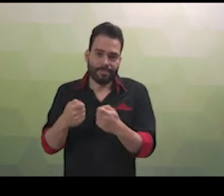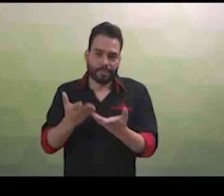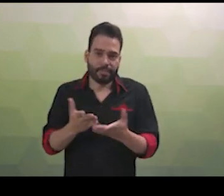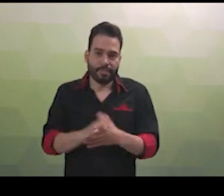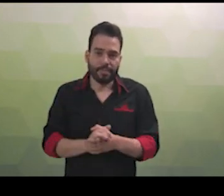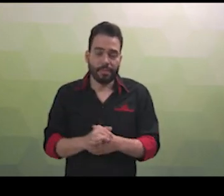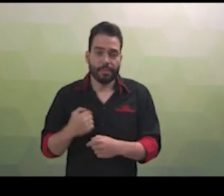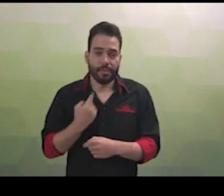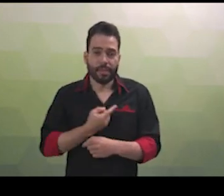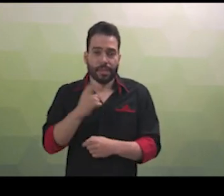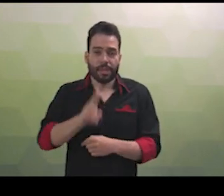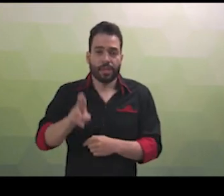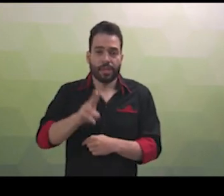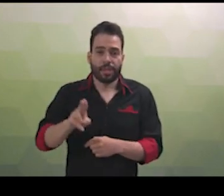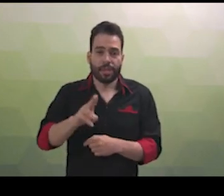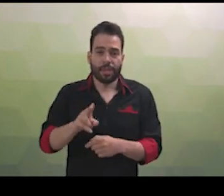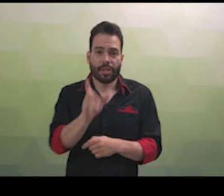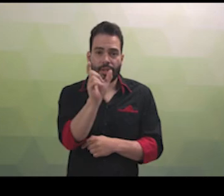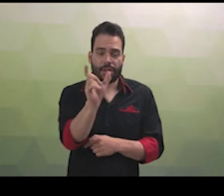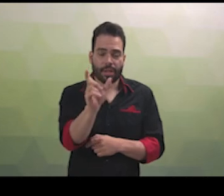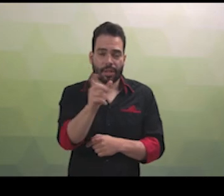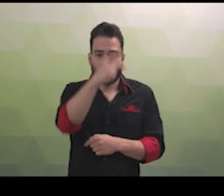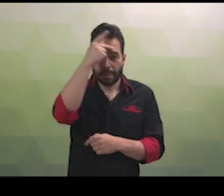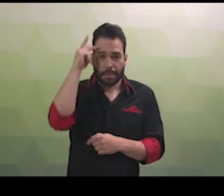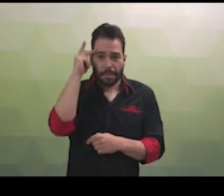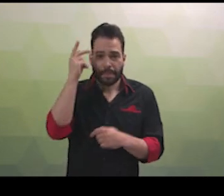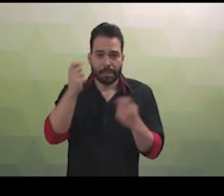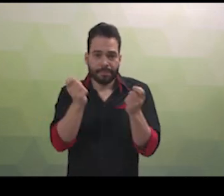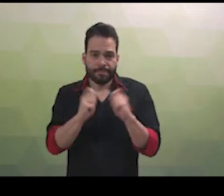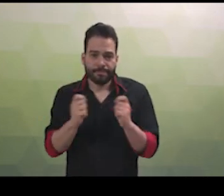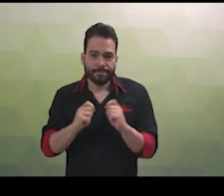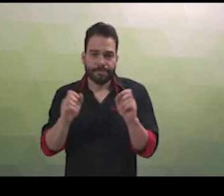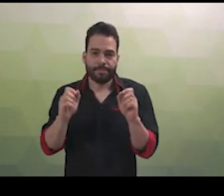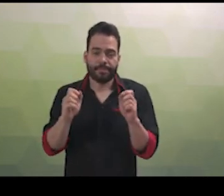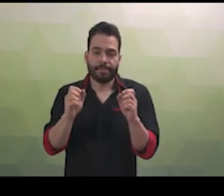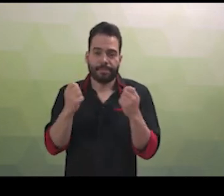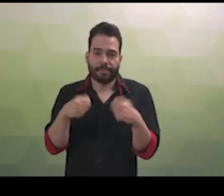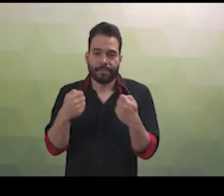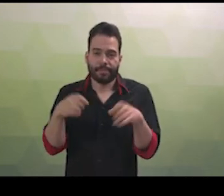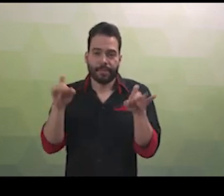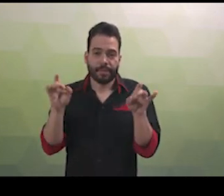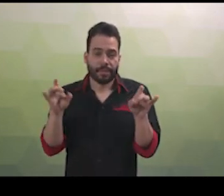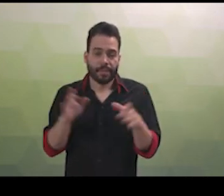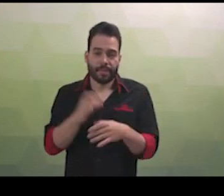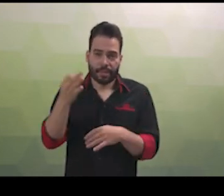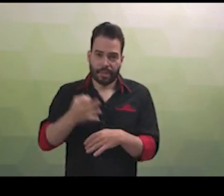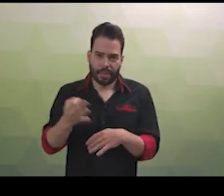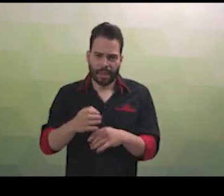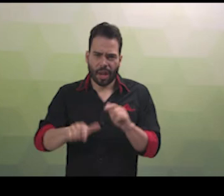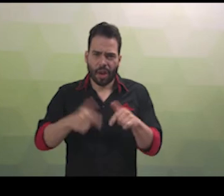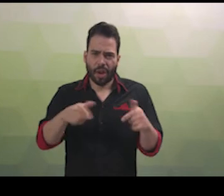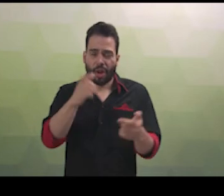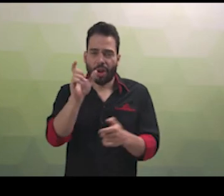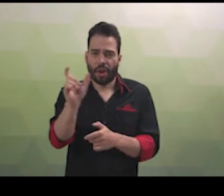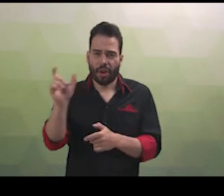amplo. Por isso, usaremos daqui em diante o termo pessoas com necessidades específicas, que é o mais correto.